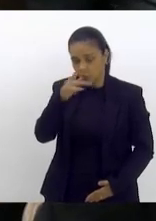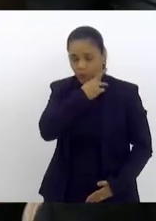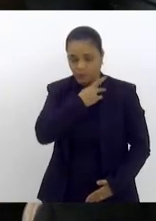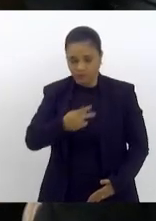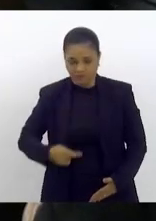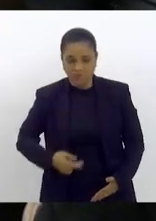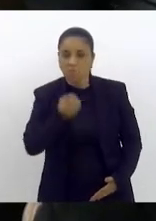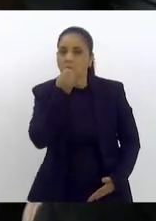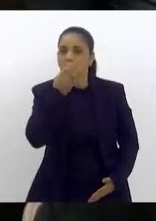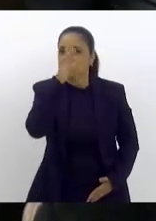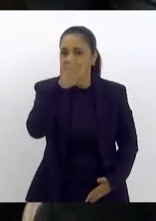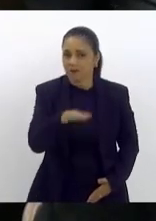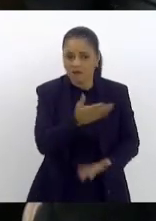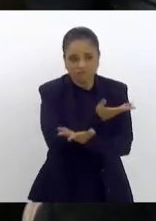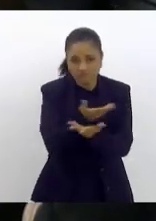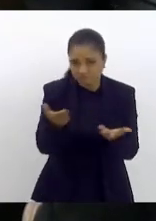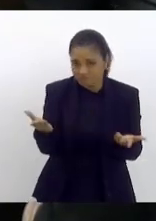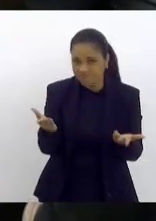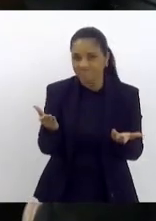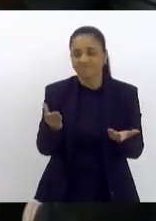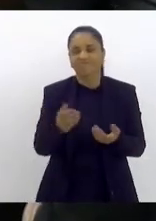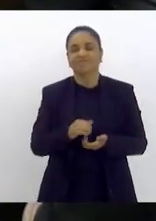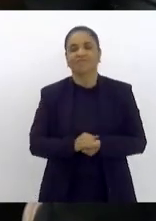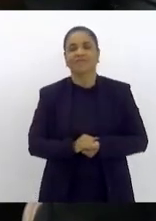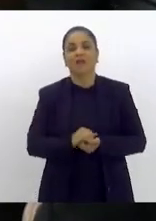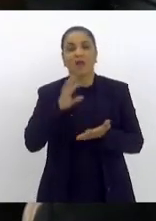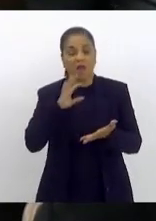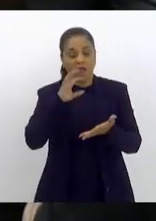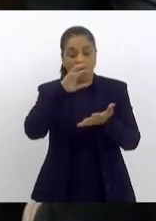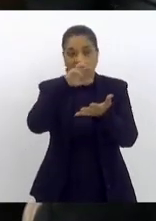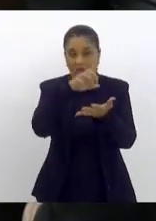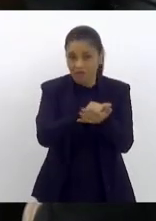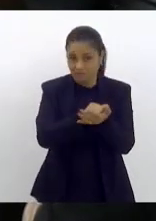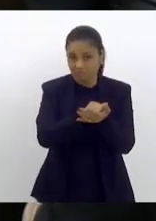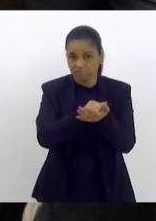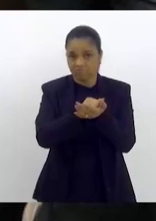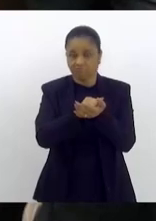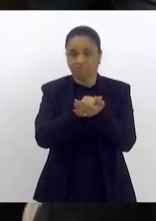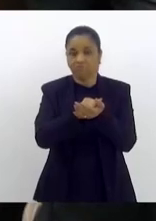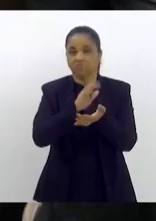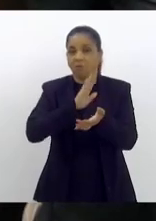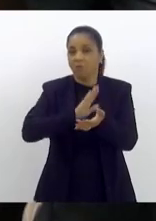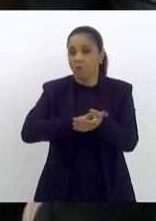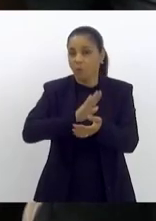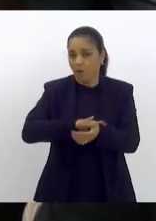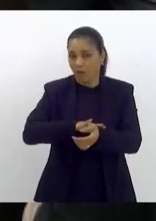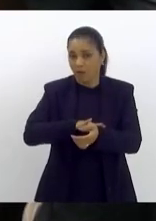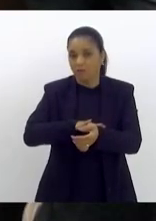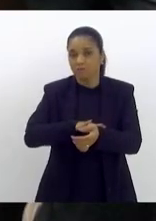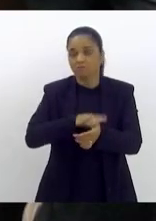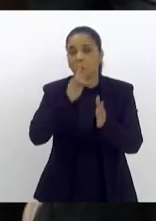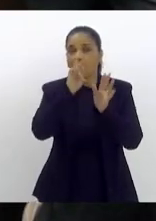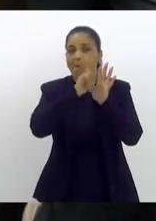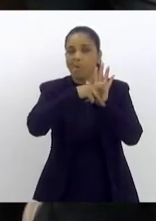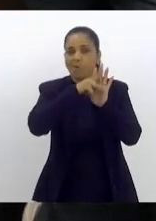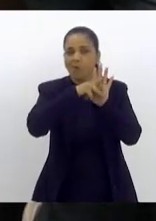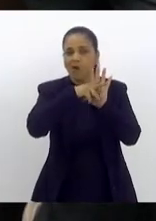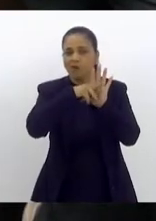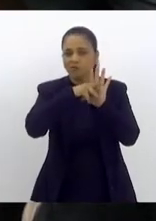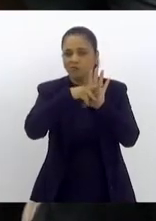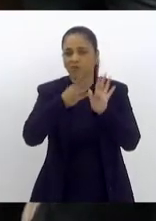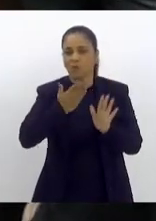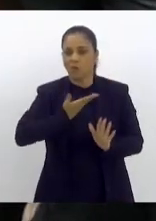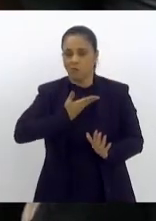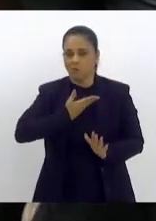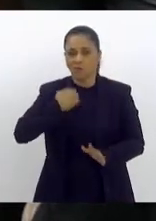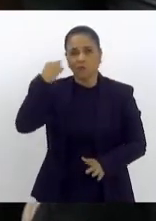boa tarde a todos os colegas. Primeiro, eu quero registrar aqui o projeto de autoria do meu amigo e